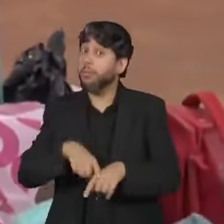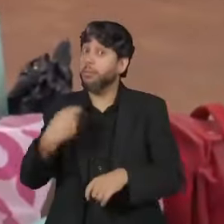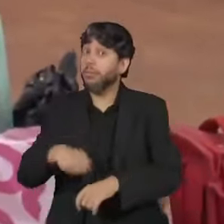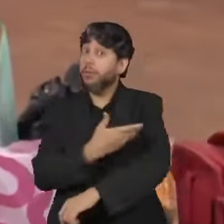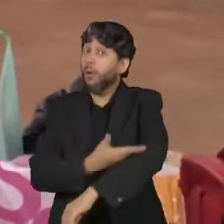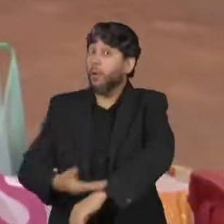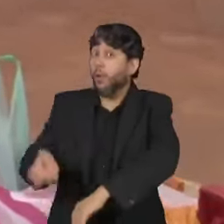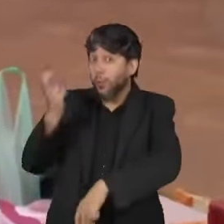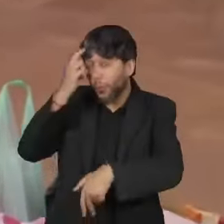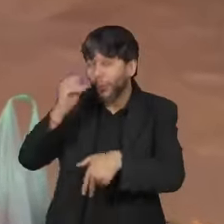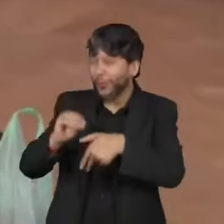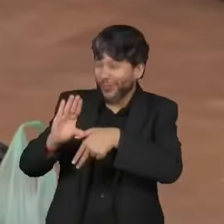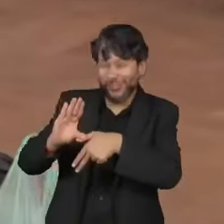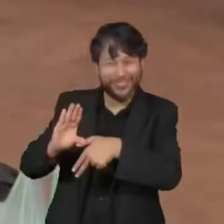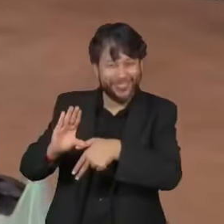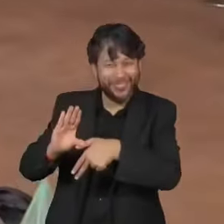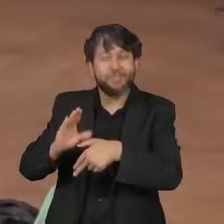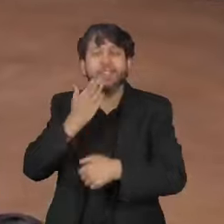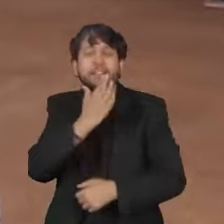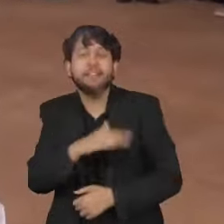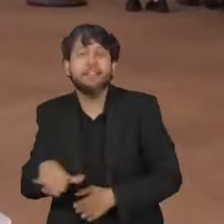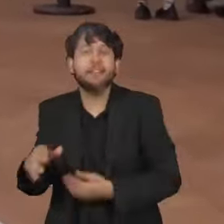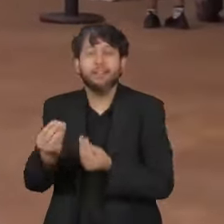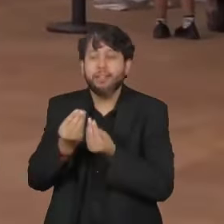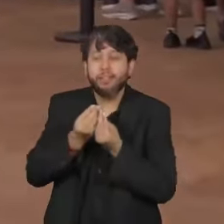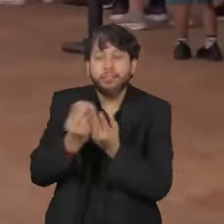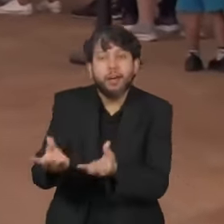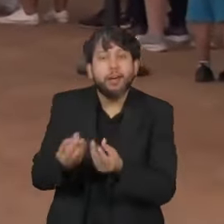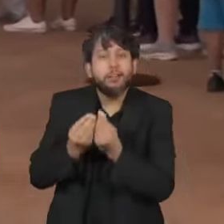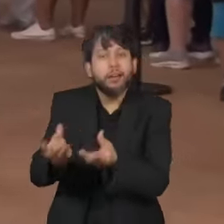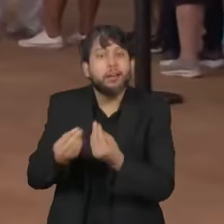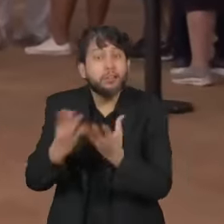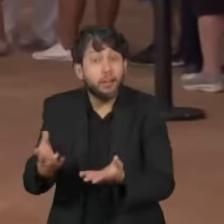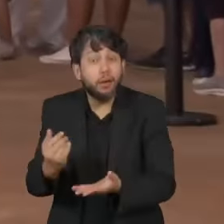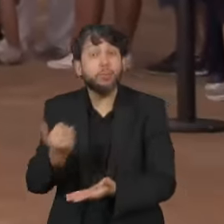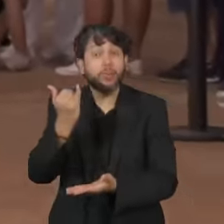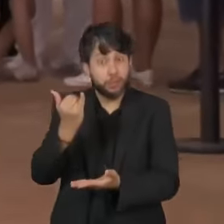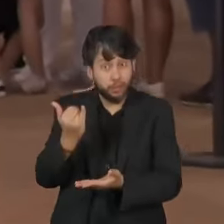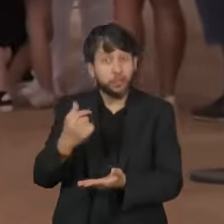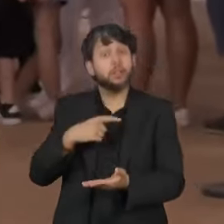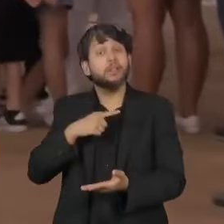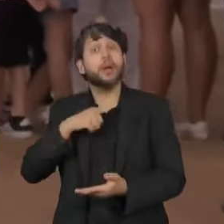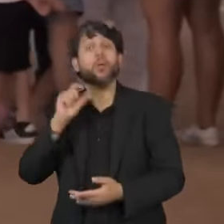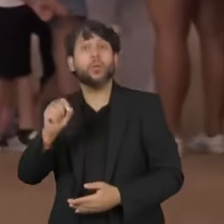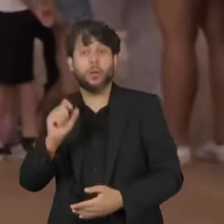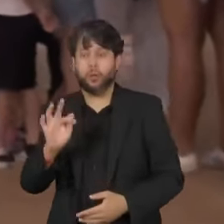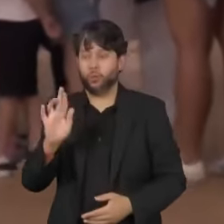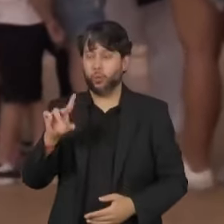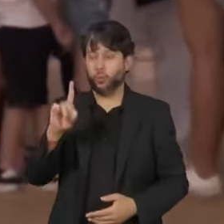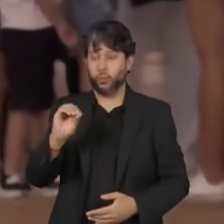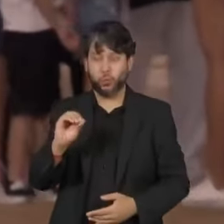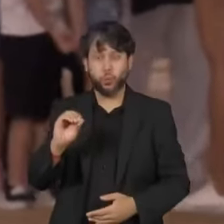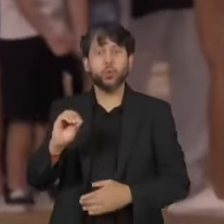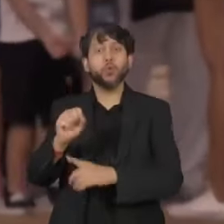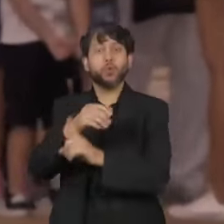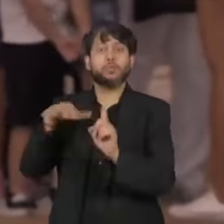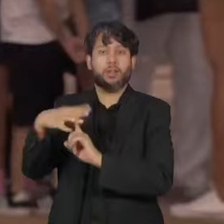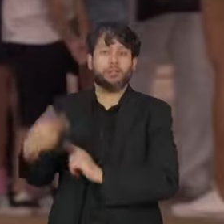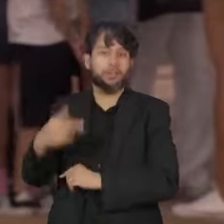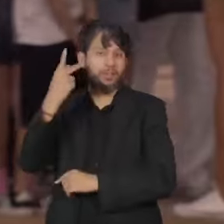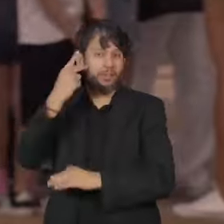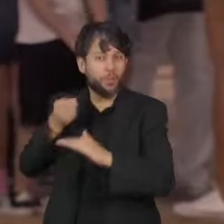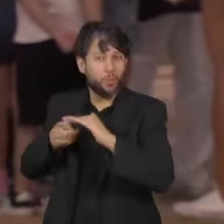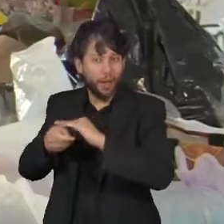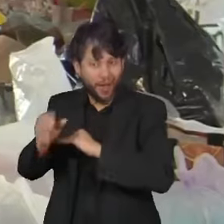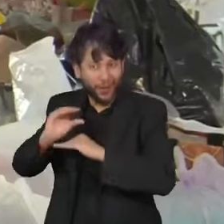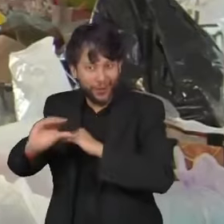esses itens, doados de criança para criança, serão encaminhados agora ao Fundo Social de São Paulo, que os levará até o Rio